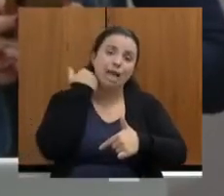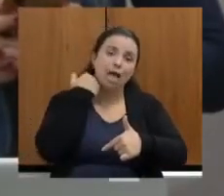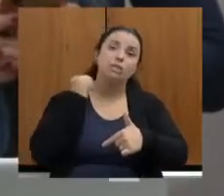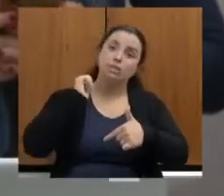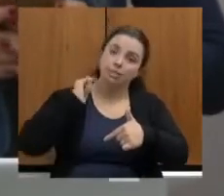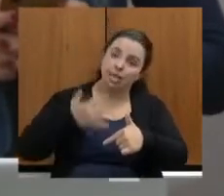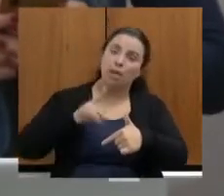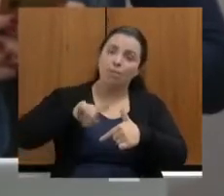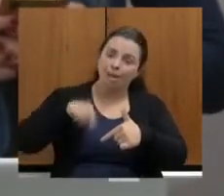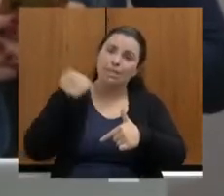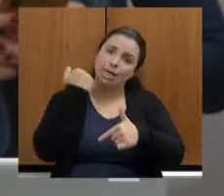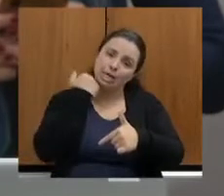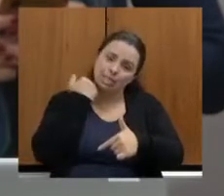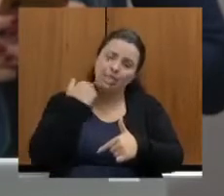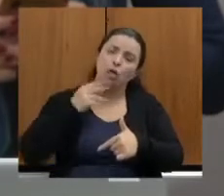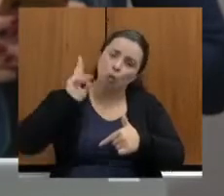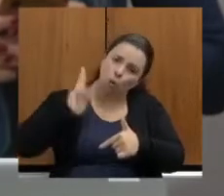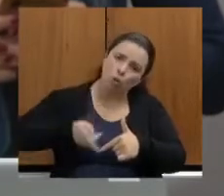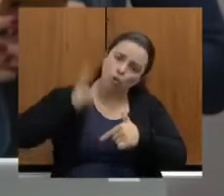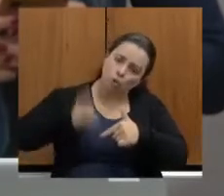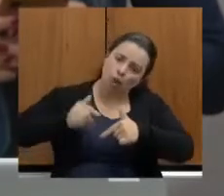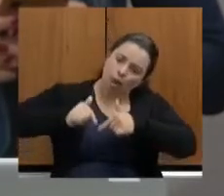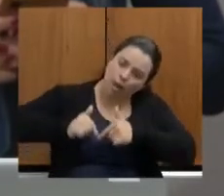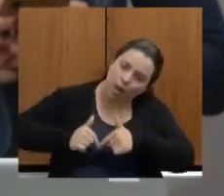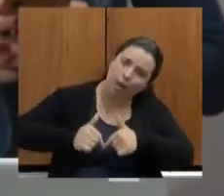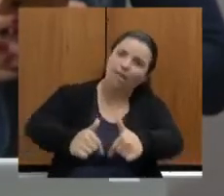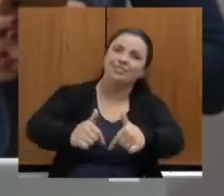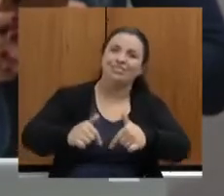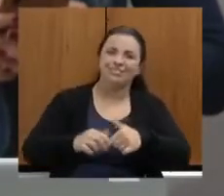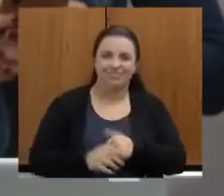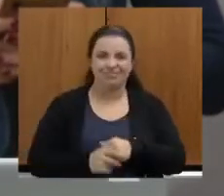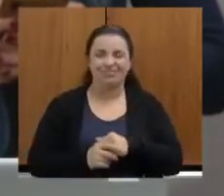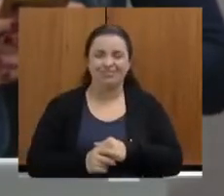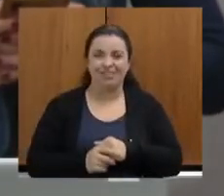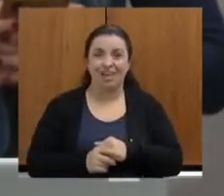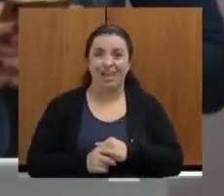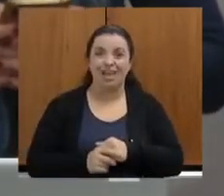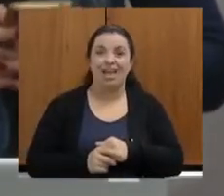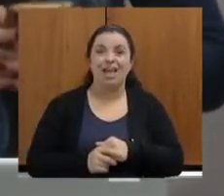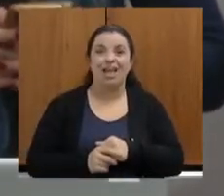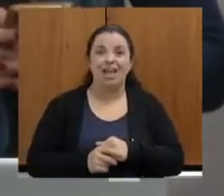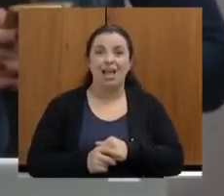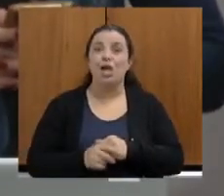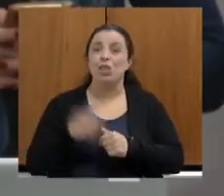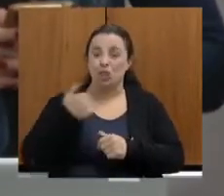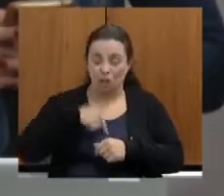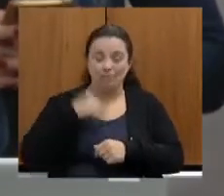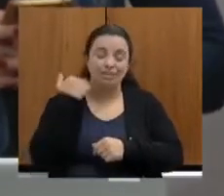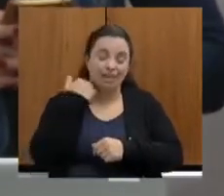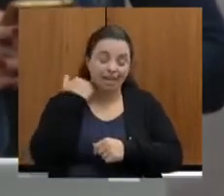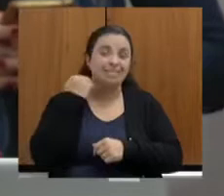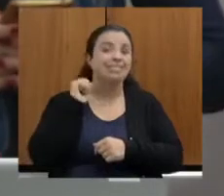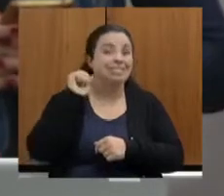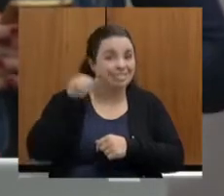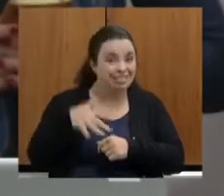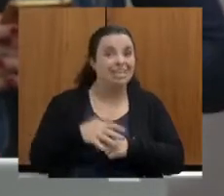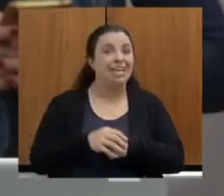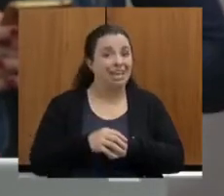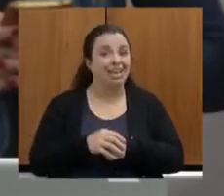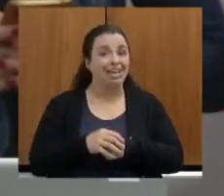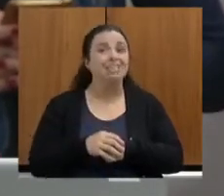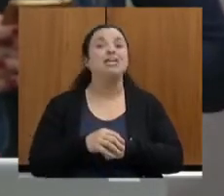cansados porque naquela da luta do Povo ninguém se cansa a gente cansa de vez em quando né então cansa mesmo